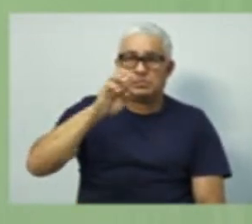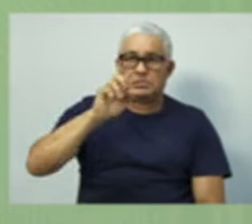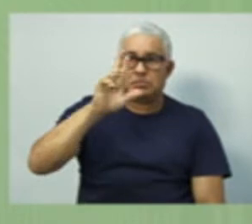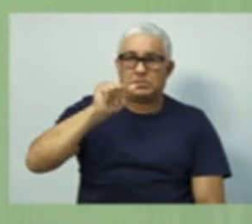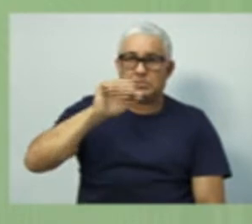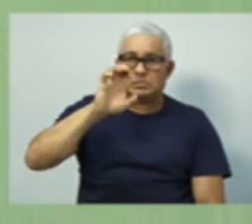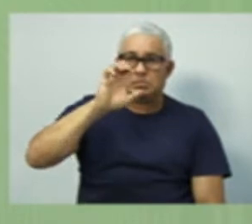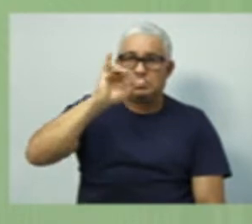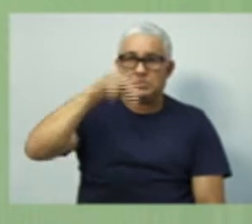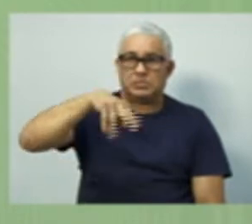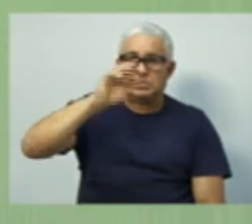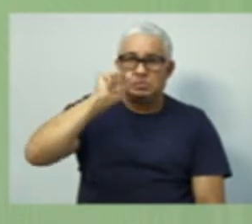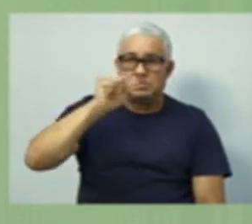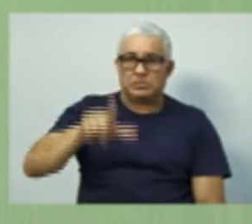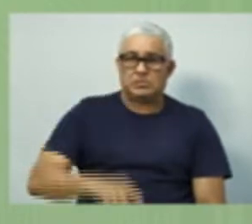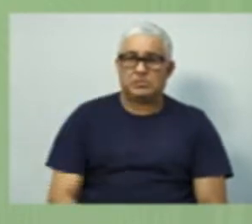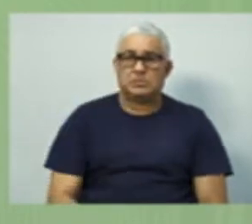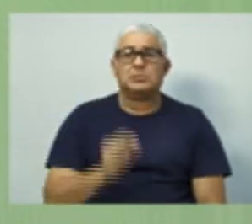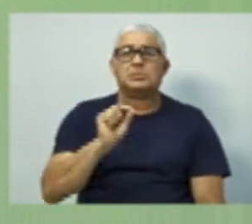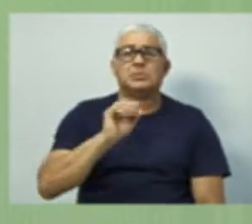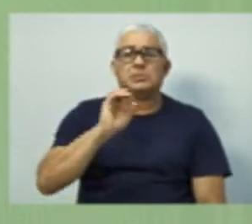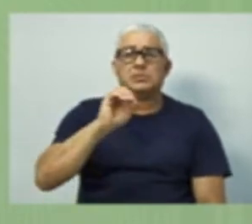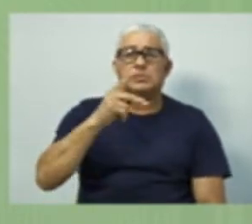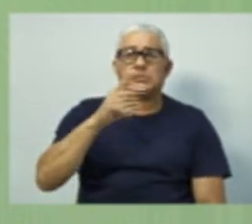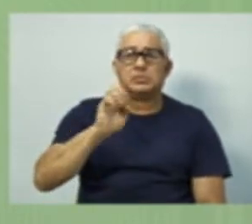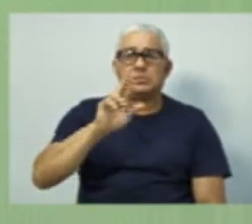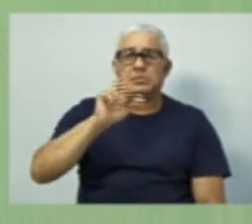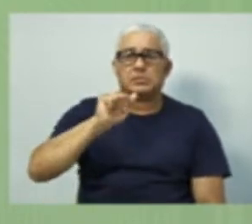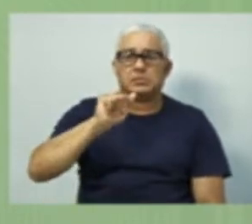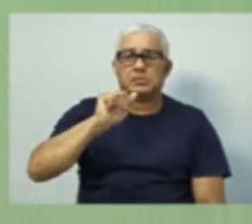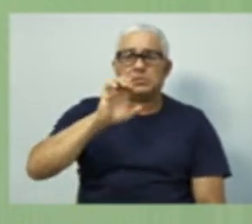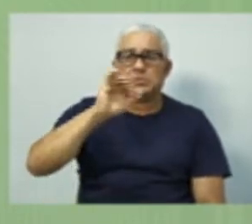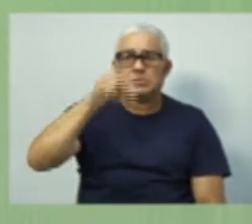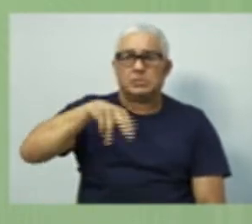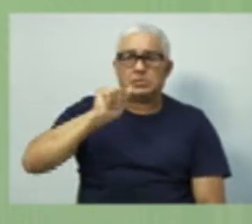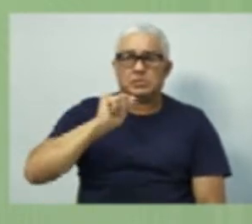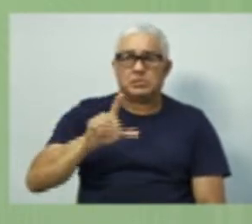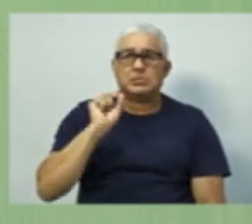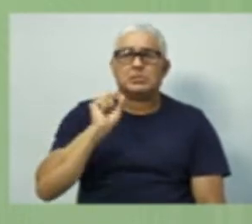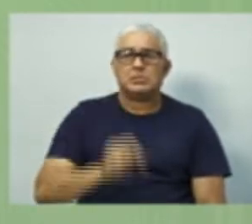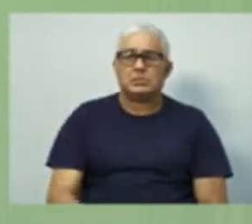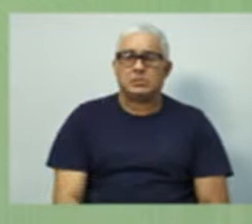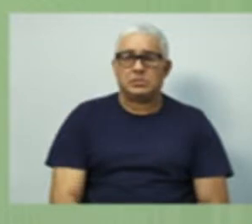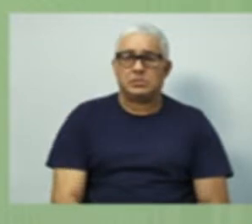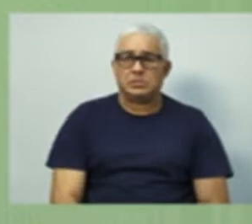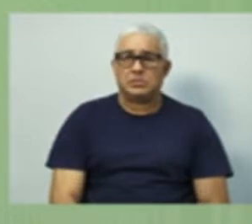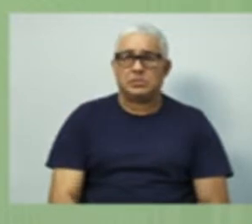pessoas poderiam estar desempregadas porque você colocou uma pessoa não habilitada? Vamos em frente.